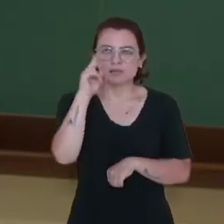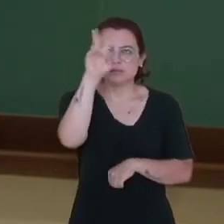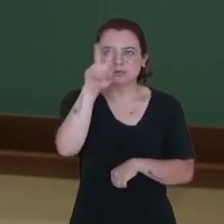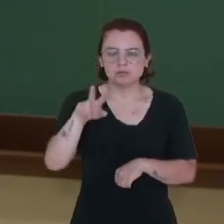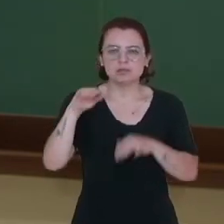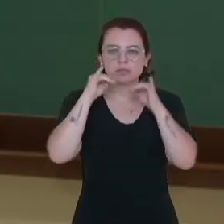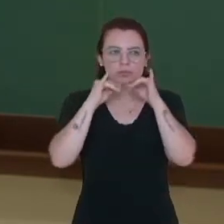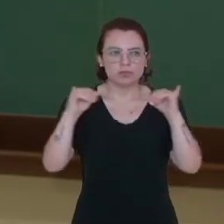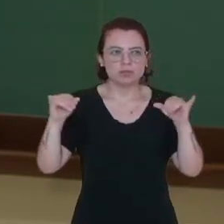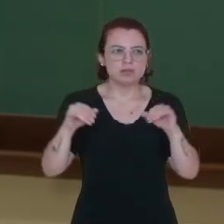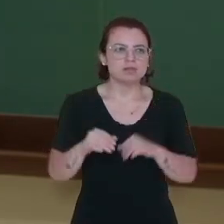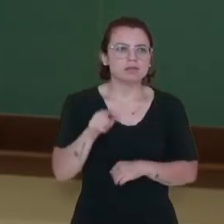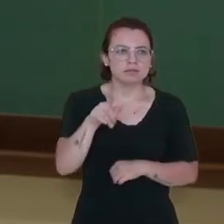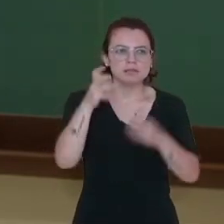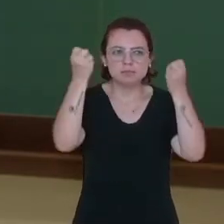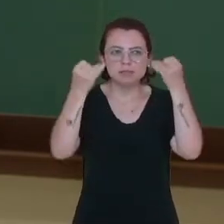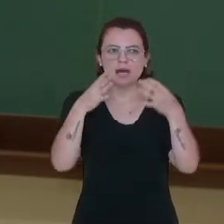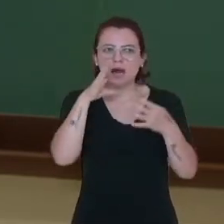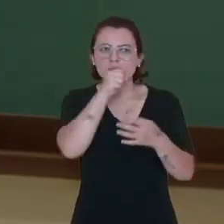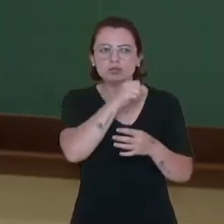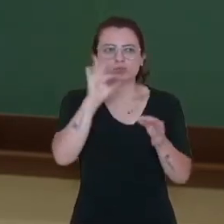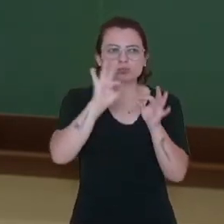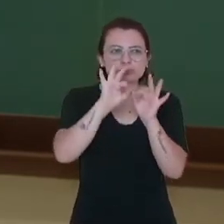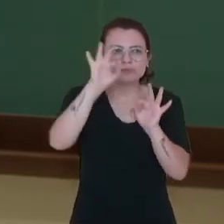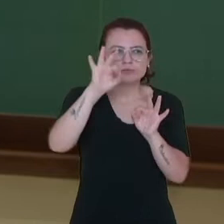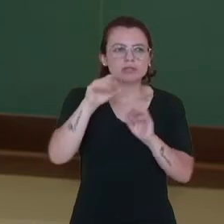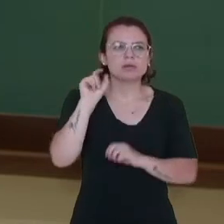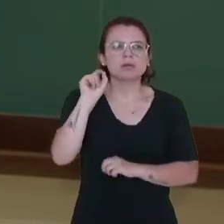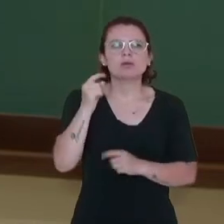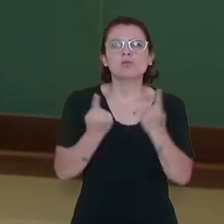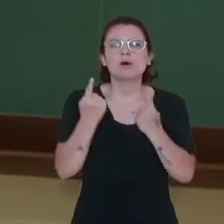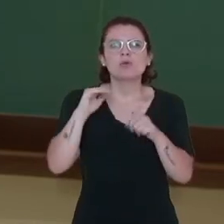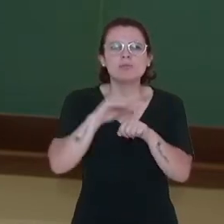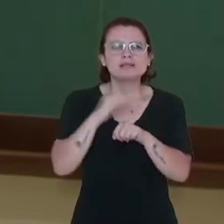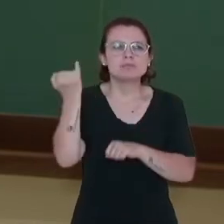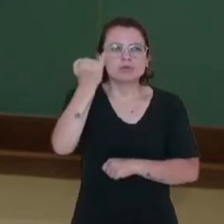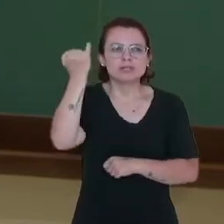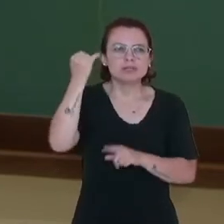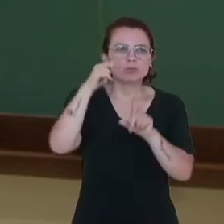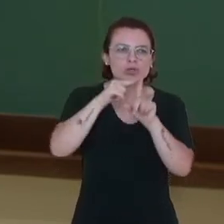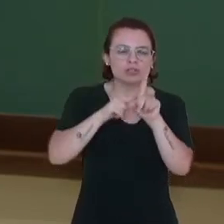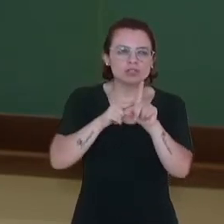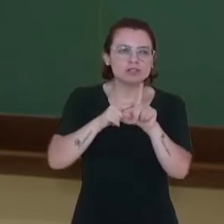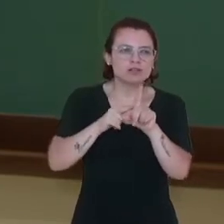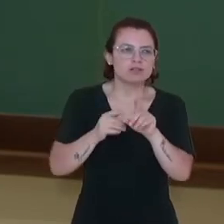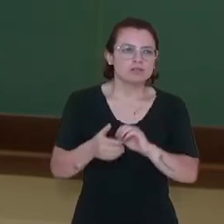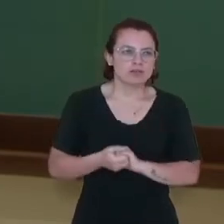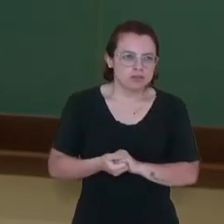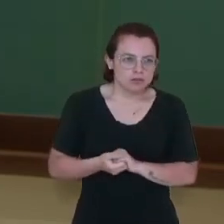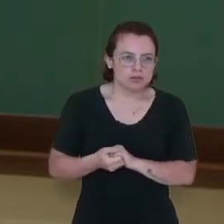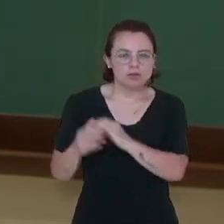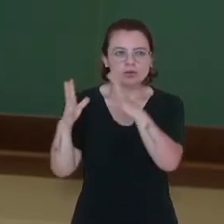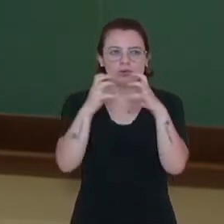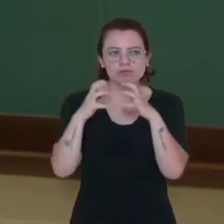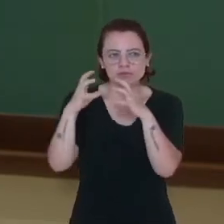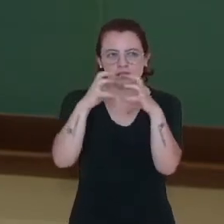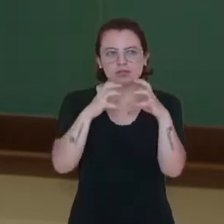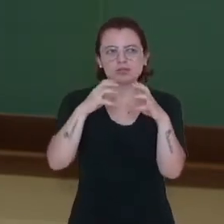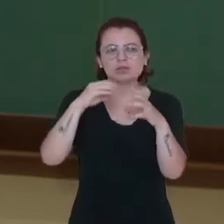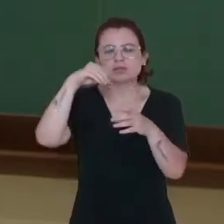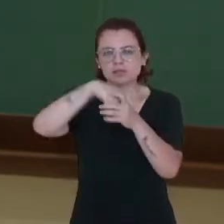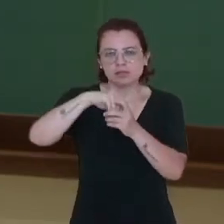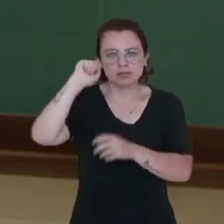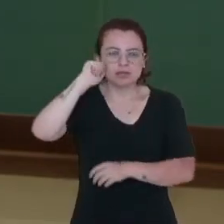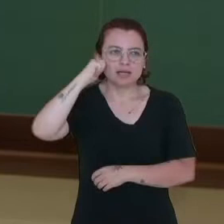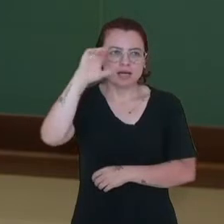reportagem, explique brevemente o principal motivo do conflito na República Centro-Africana. Eu tinha dito na República Democrática do Congo, né?